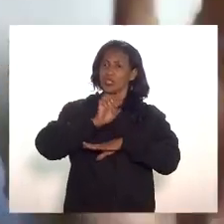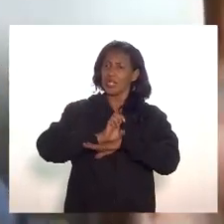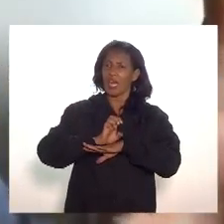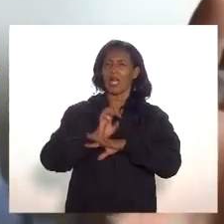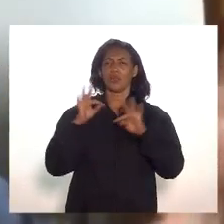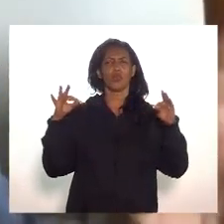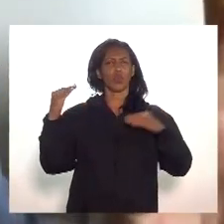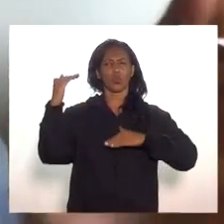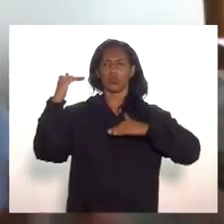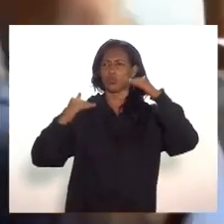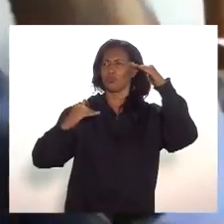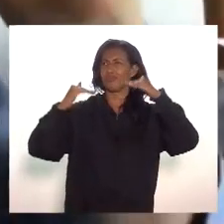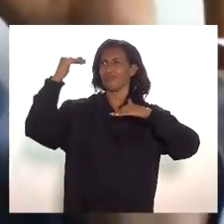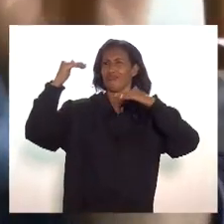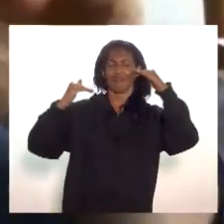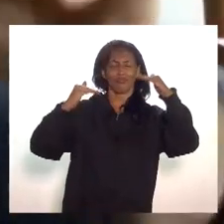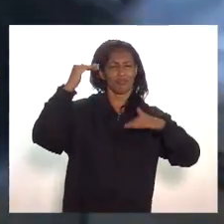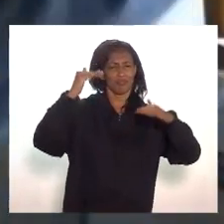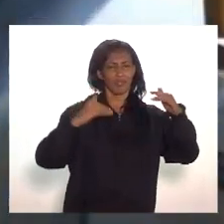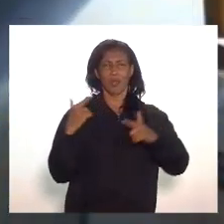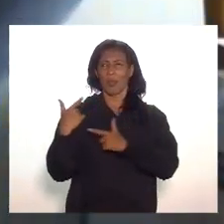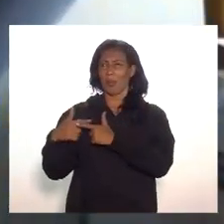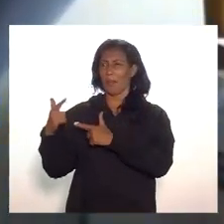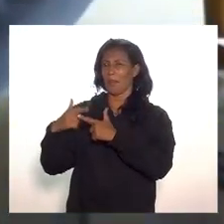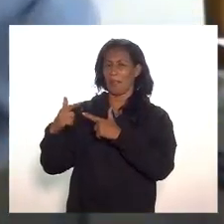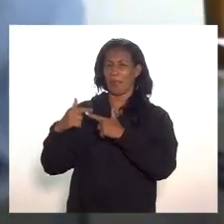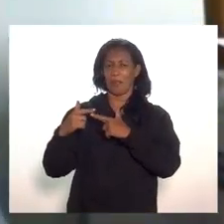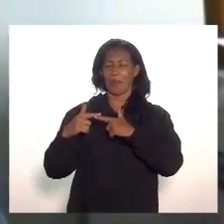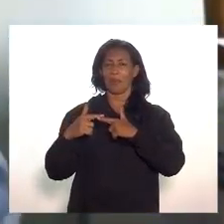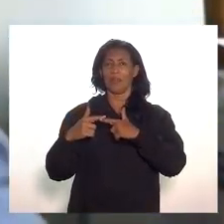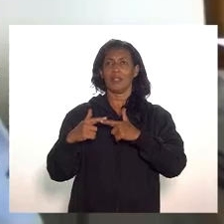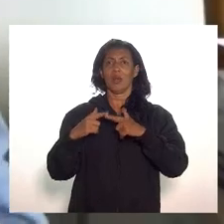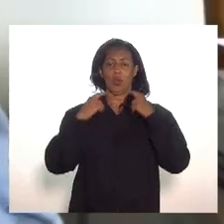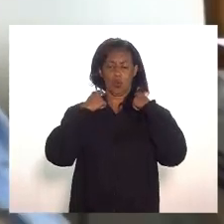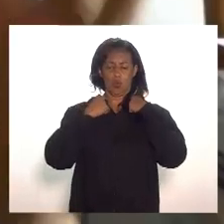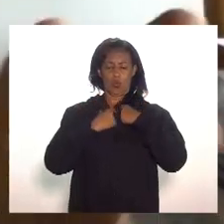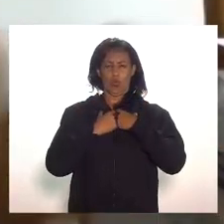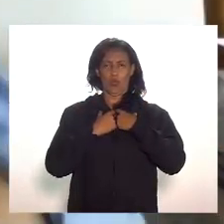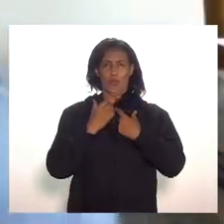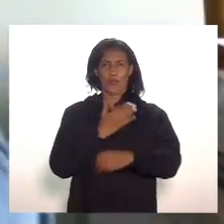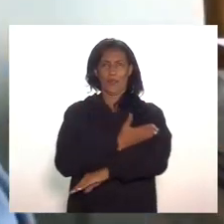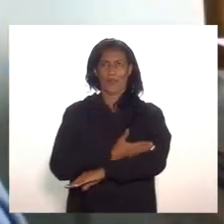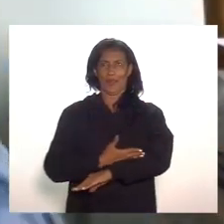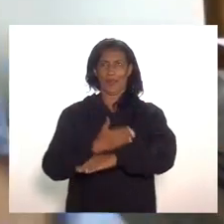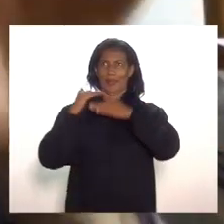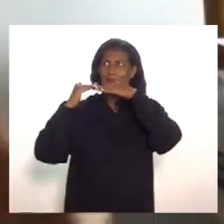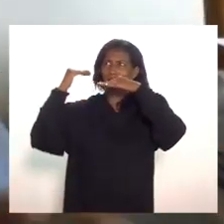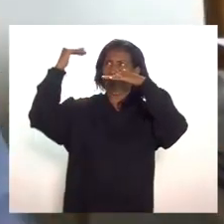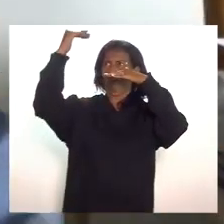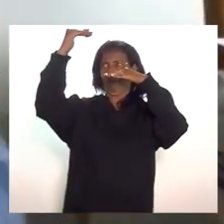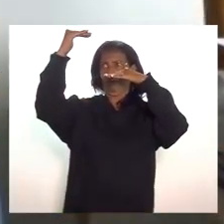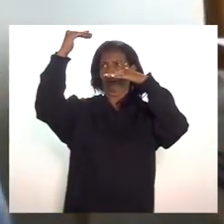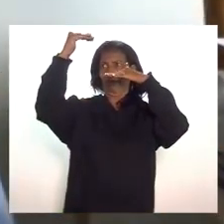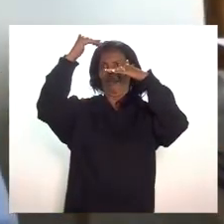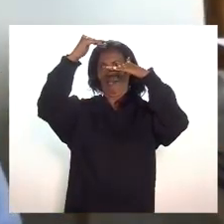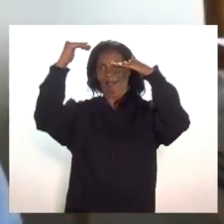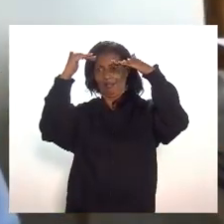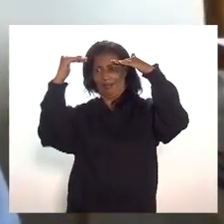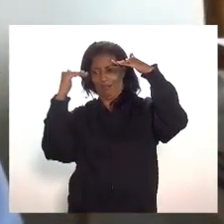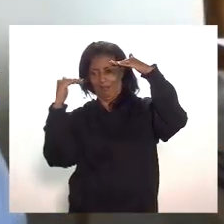os níveis, em todos os níveis. A começar do colarinho branco, até porque tem colarinho de outras